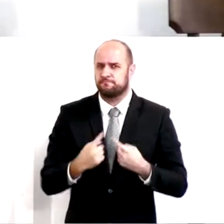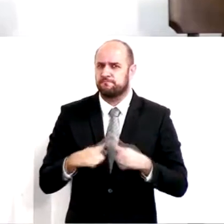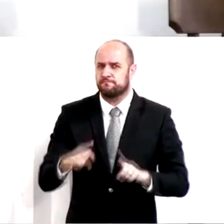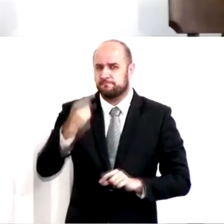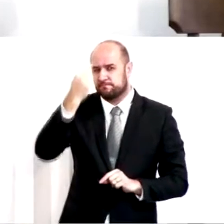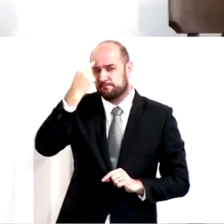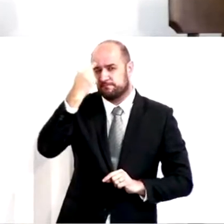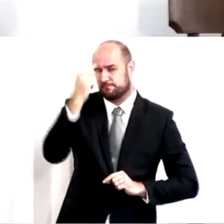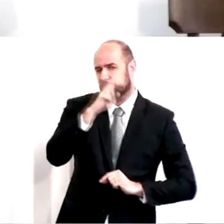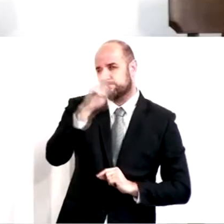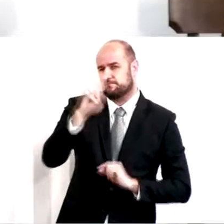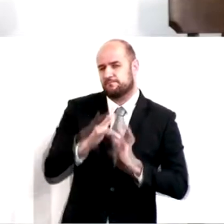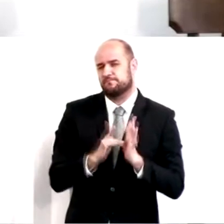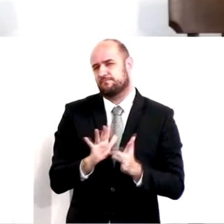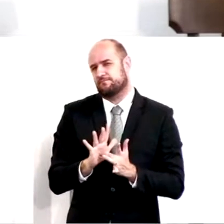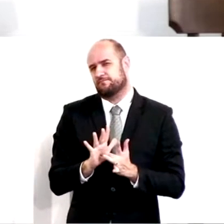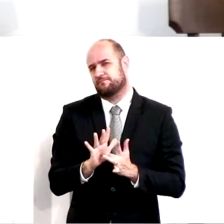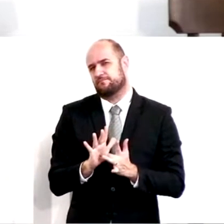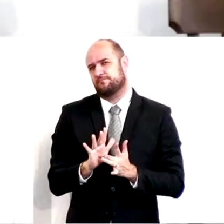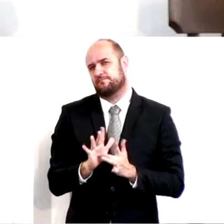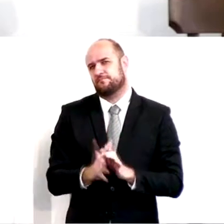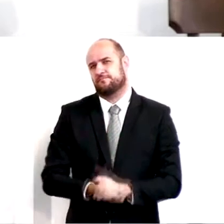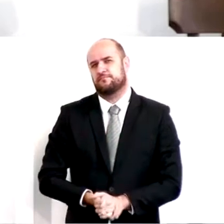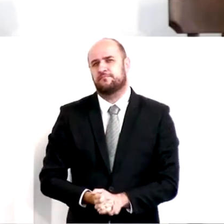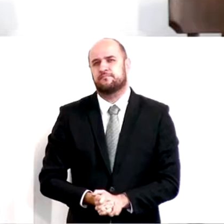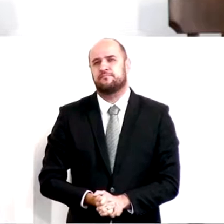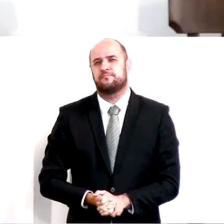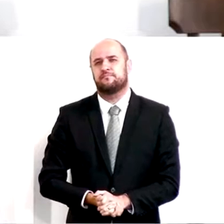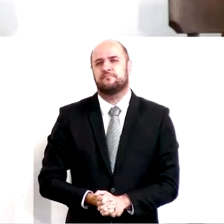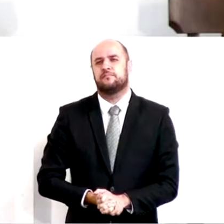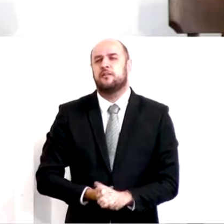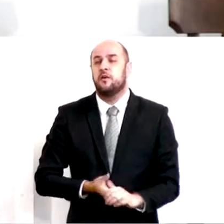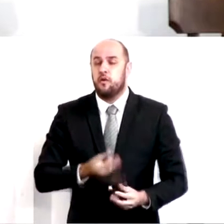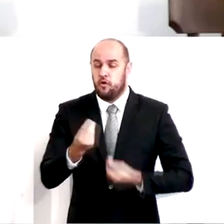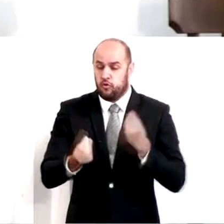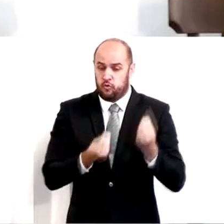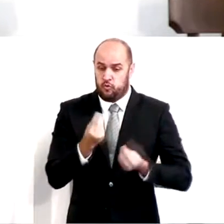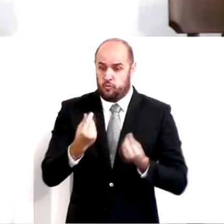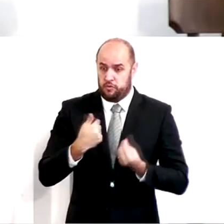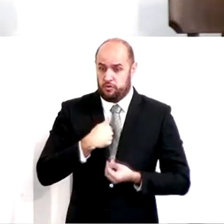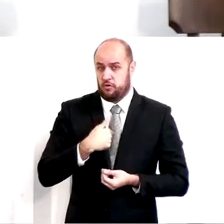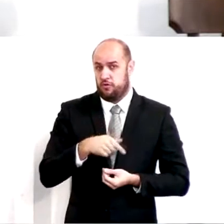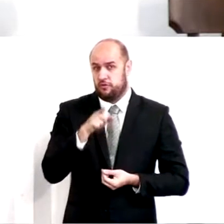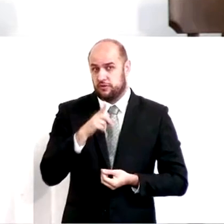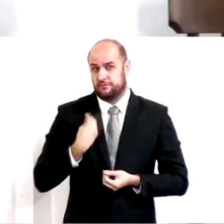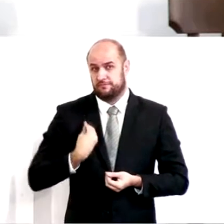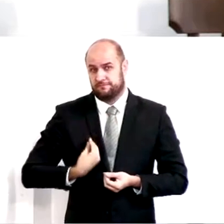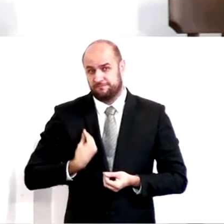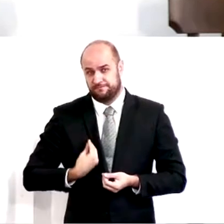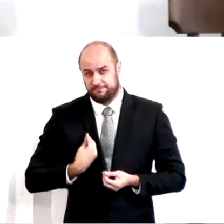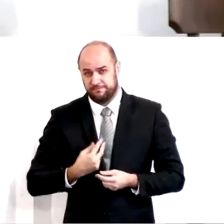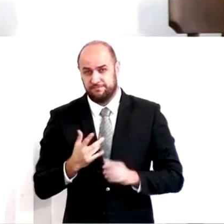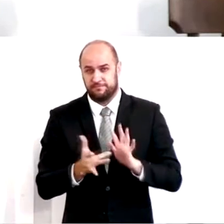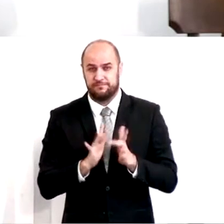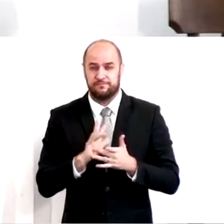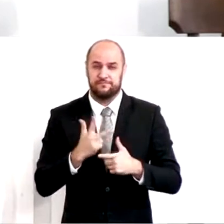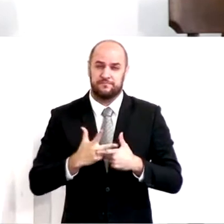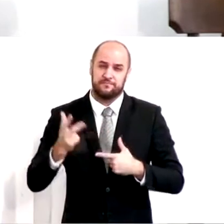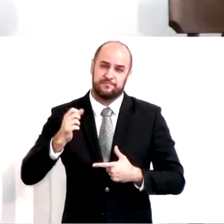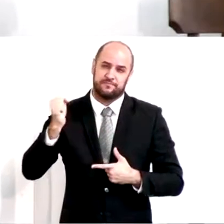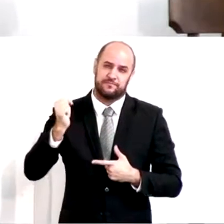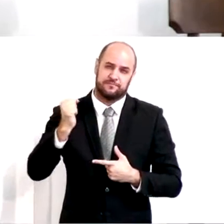de Jesus, sobre isso. Como eu e você temos vivido a vitória de Cristo. Pensa